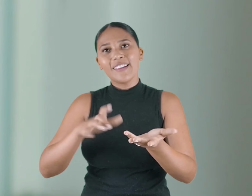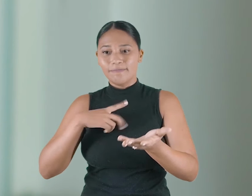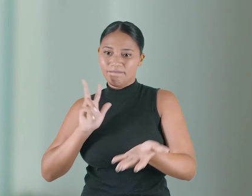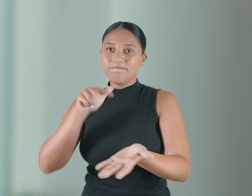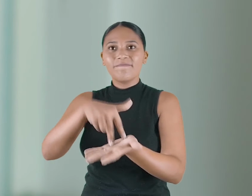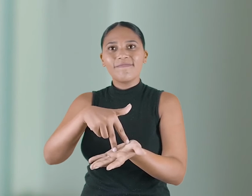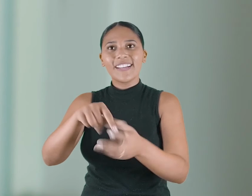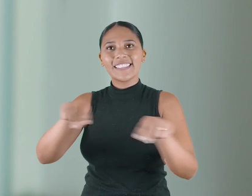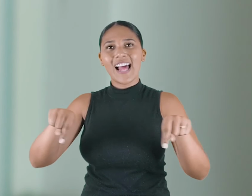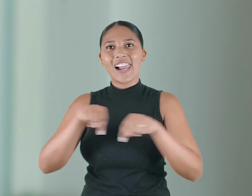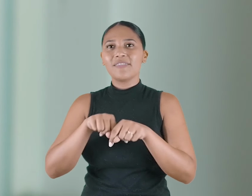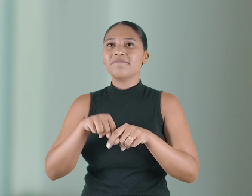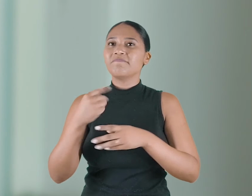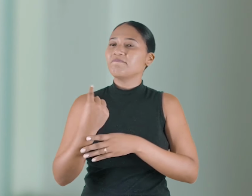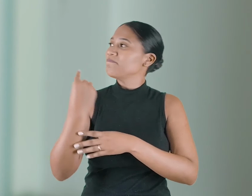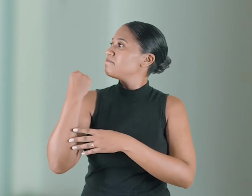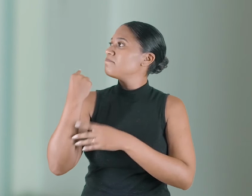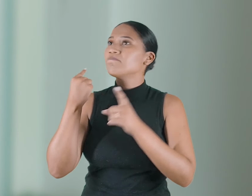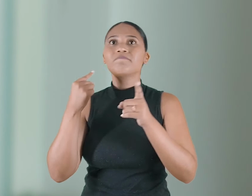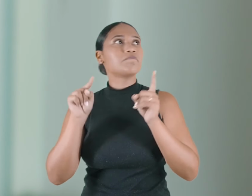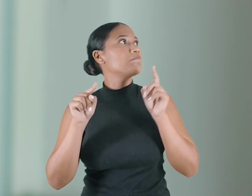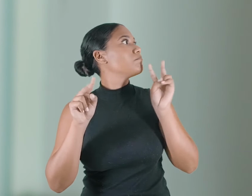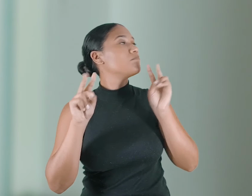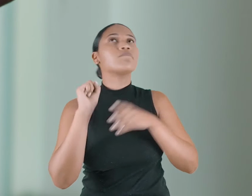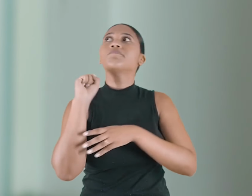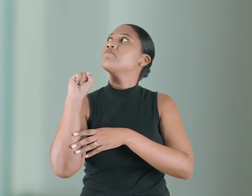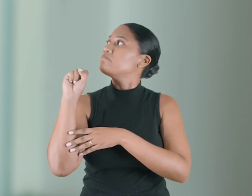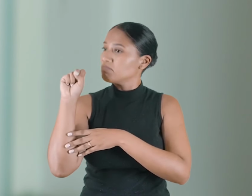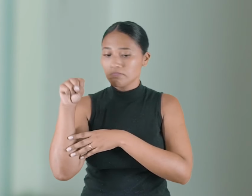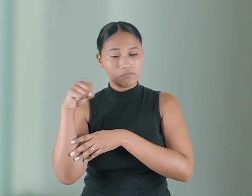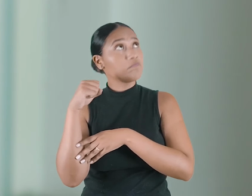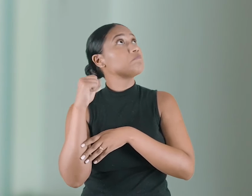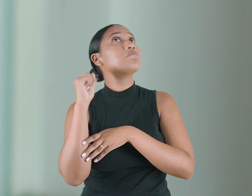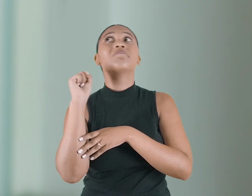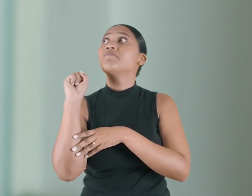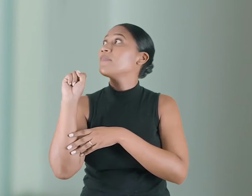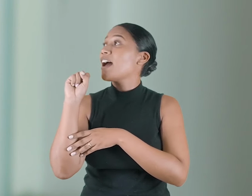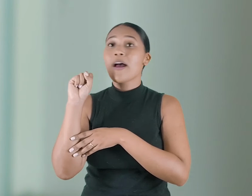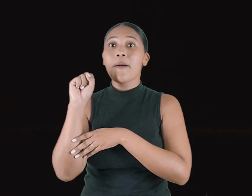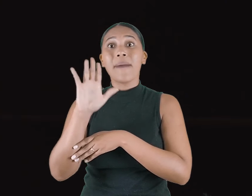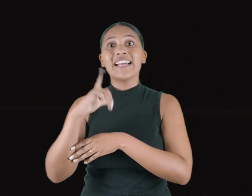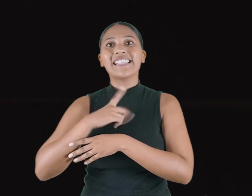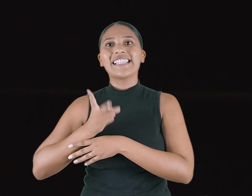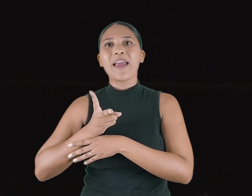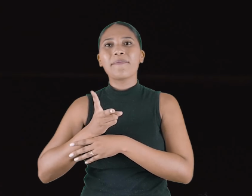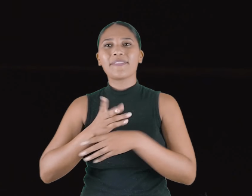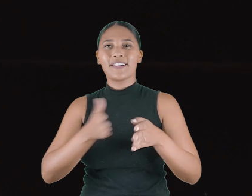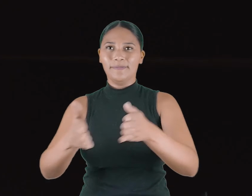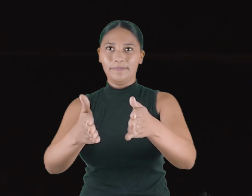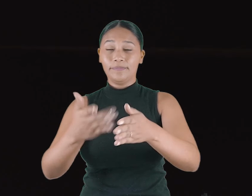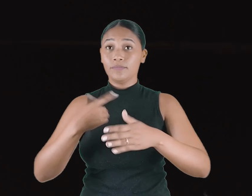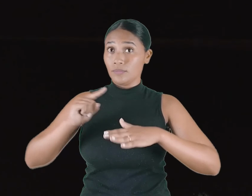quem entrasse na sala olhasse para trás, para frente, para um lado, para o outro, e tivesse sempre à sua frente caminhos. Eu vou